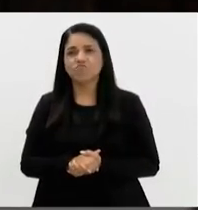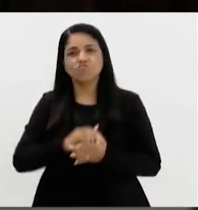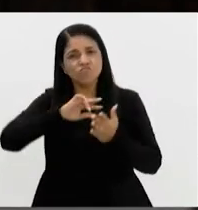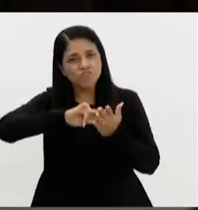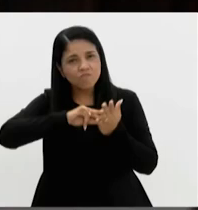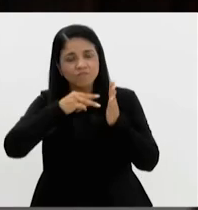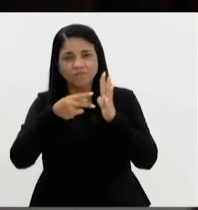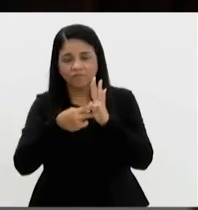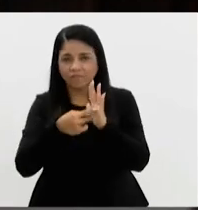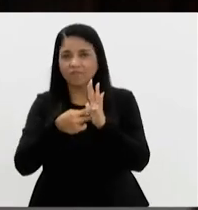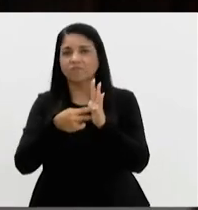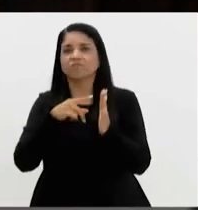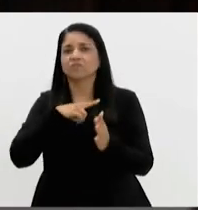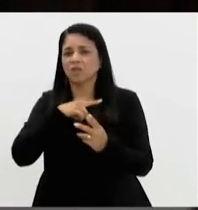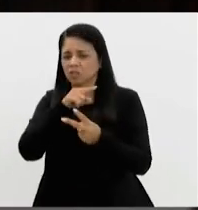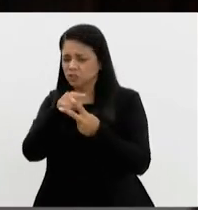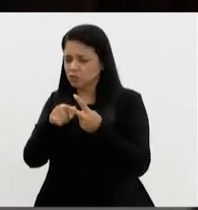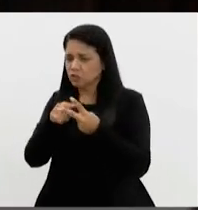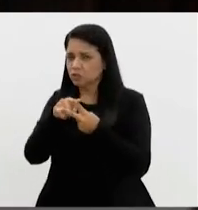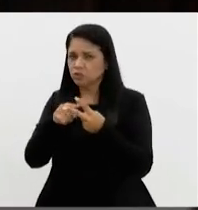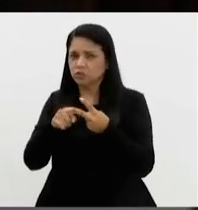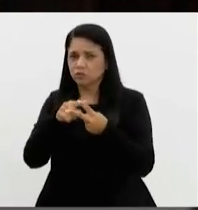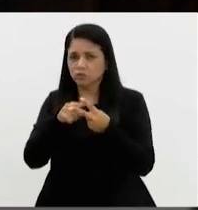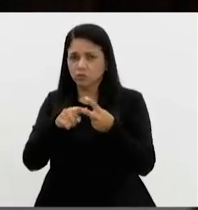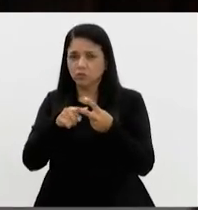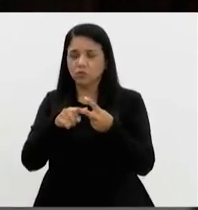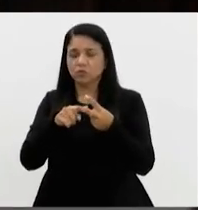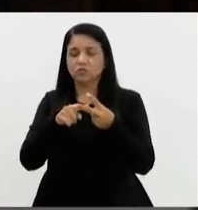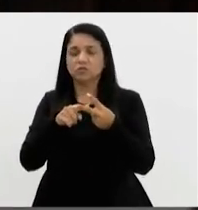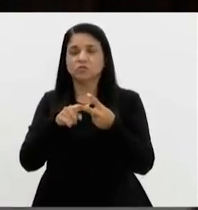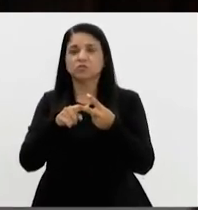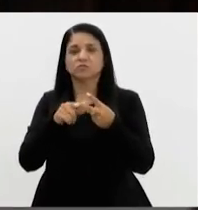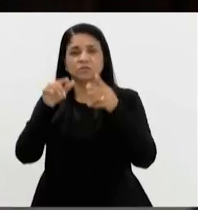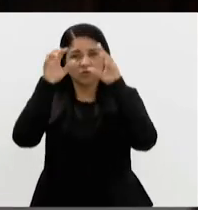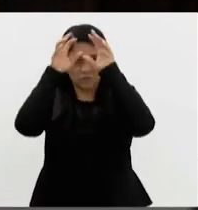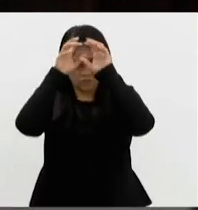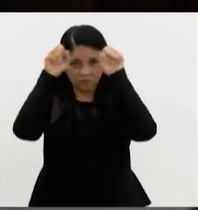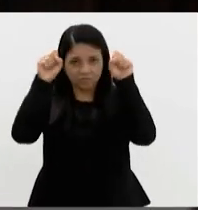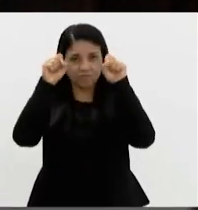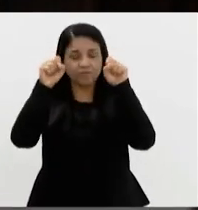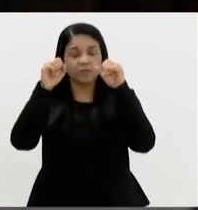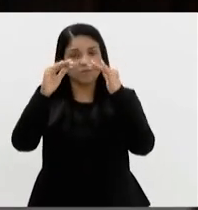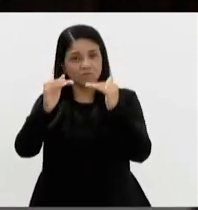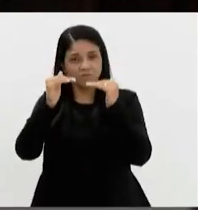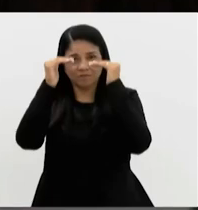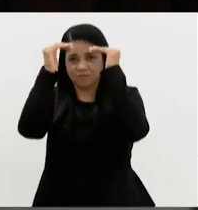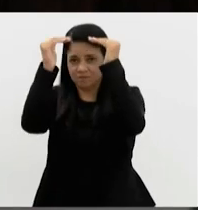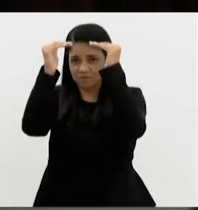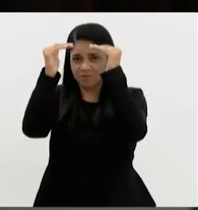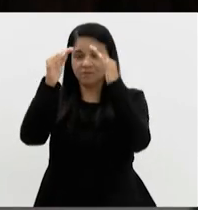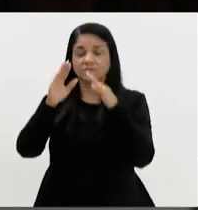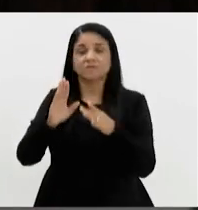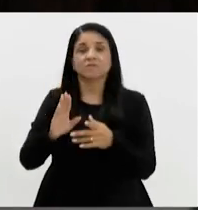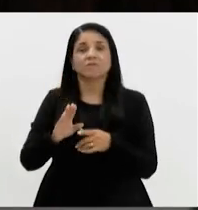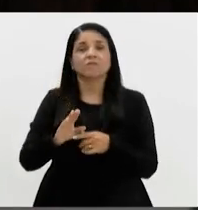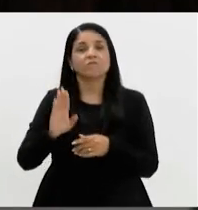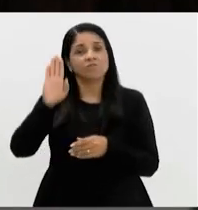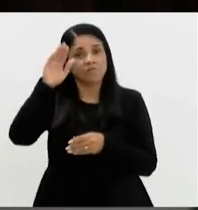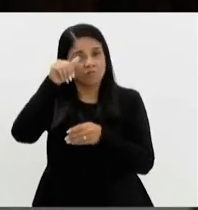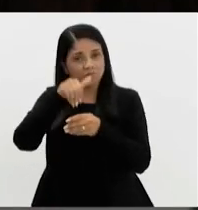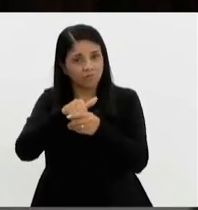e meus senhores existem dois julgados do Supremo Tribunal Federal que ao meu ver deram contornos bastante